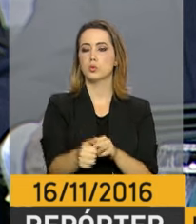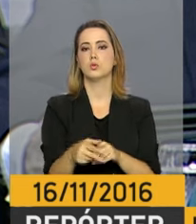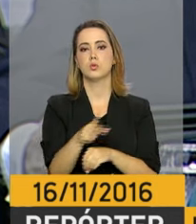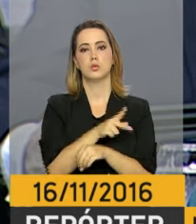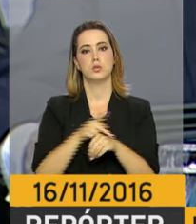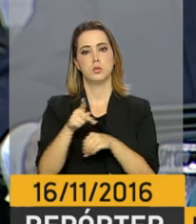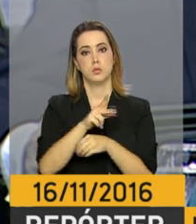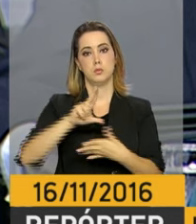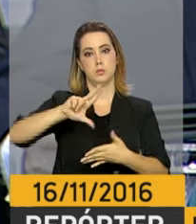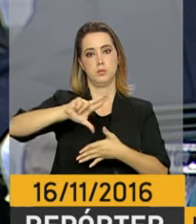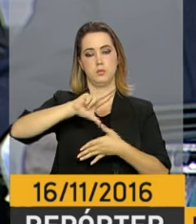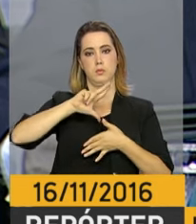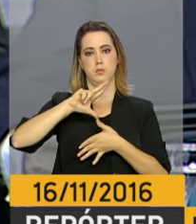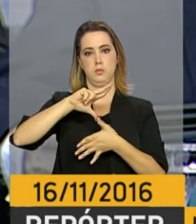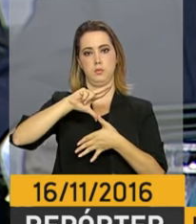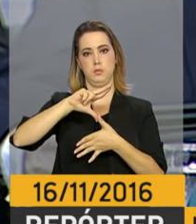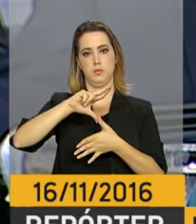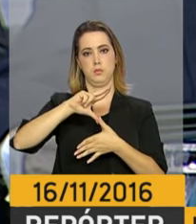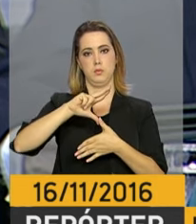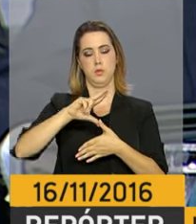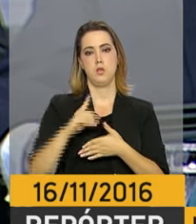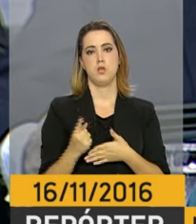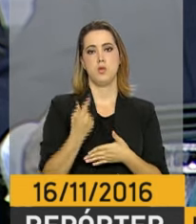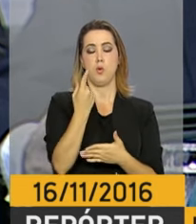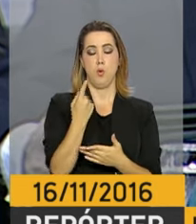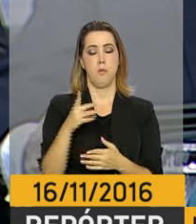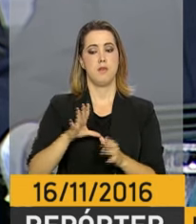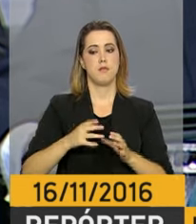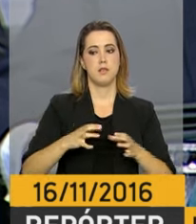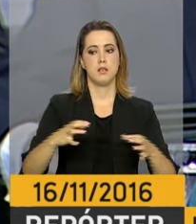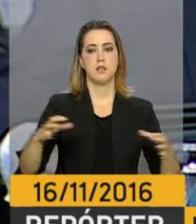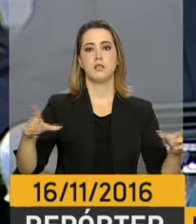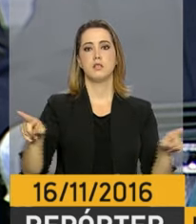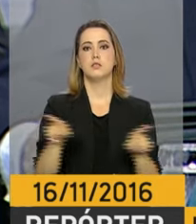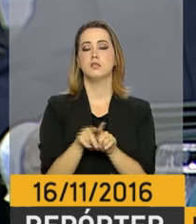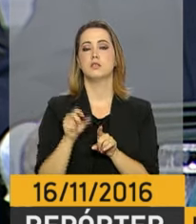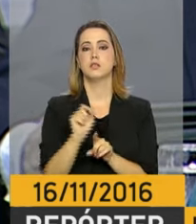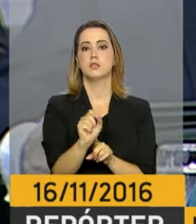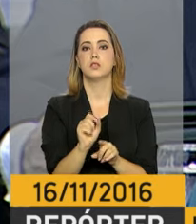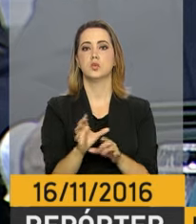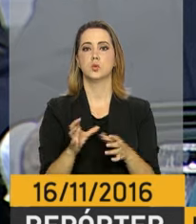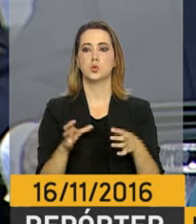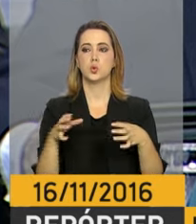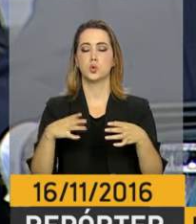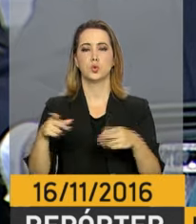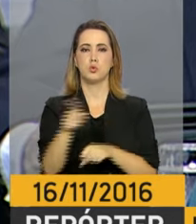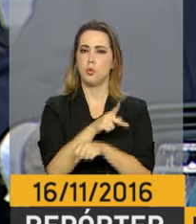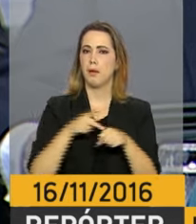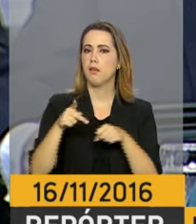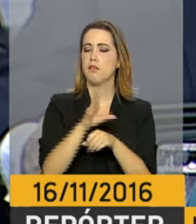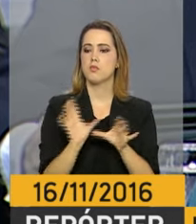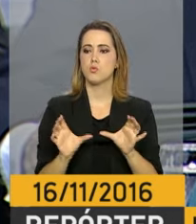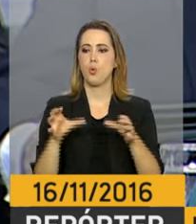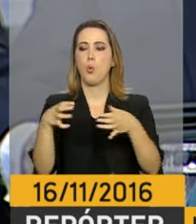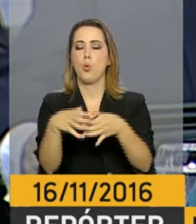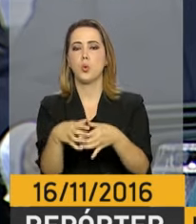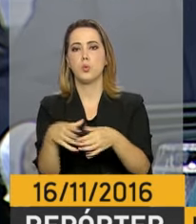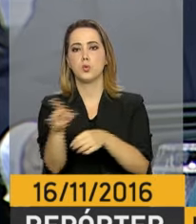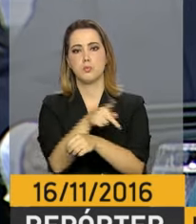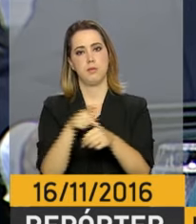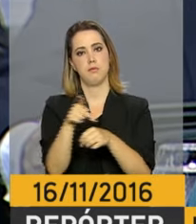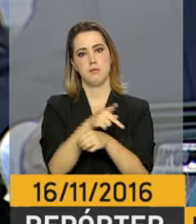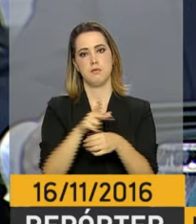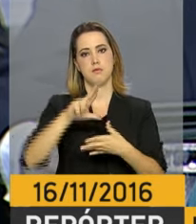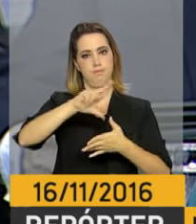da América Latina formando uma espécie de uma grande Federação eh latino-americana eh de nações e essas meus